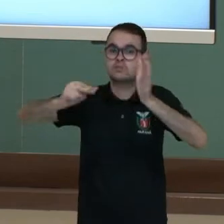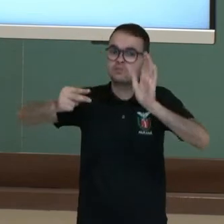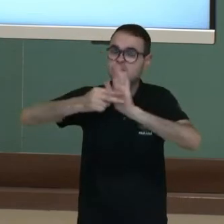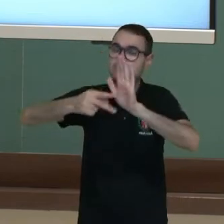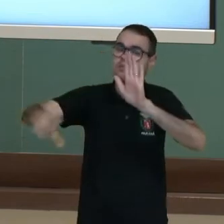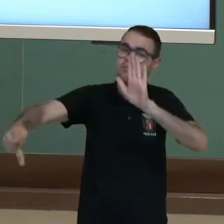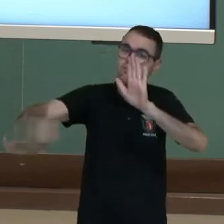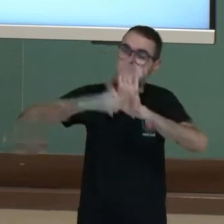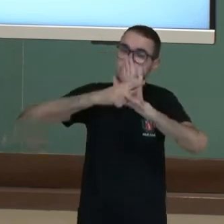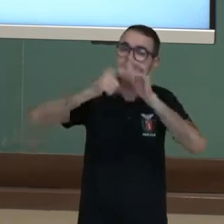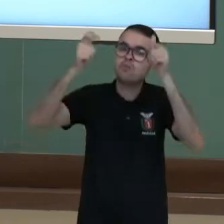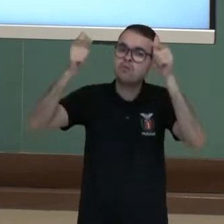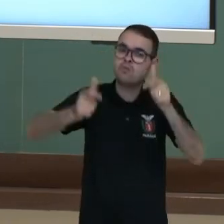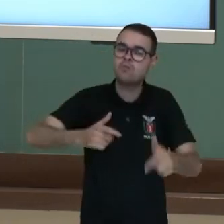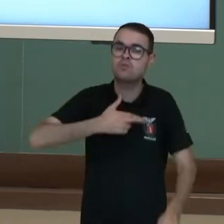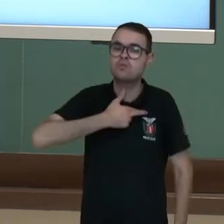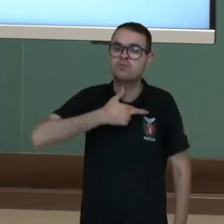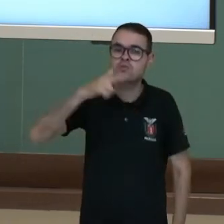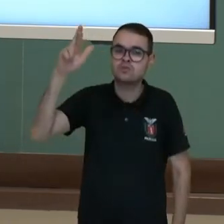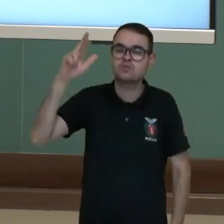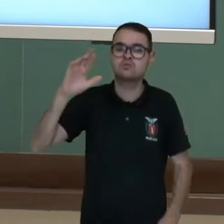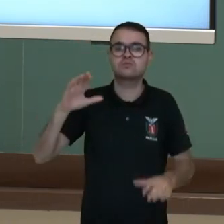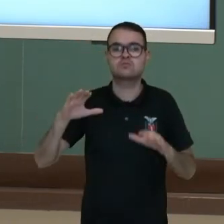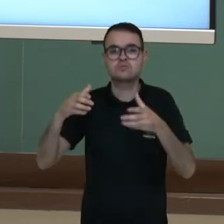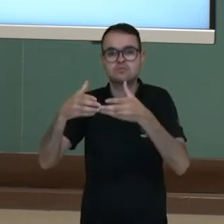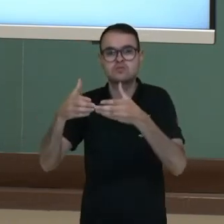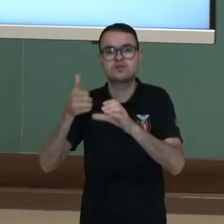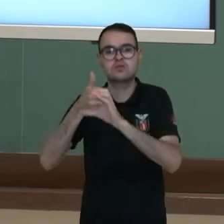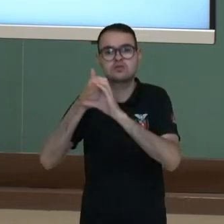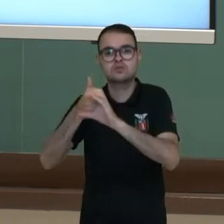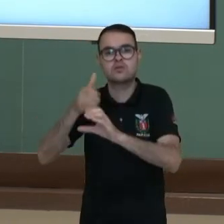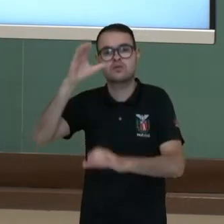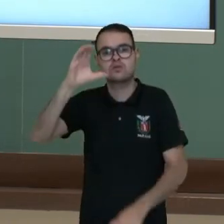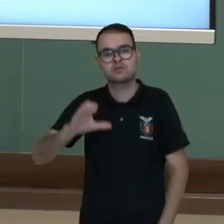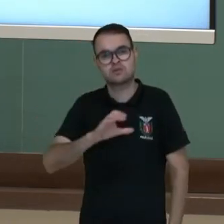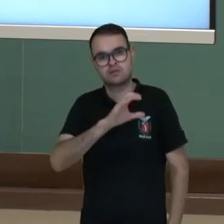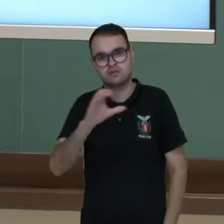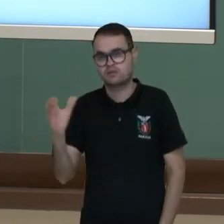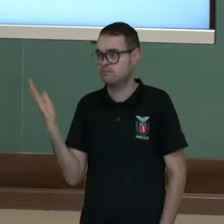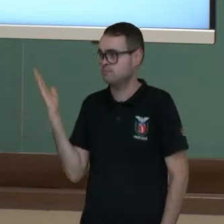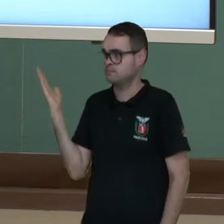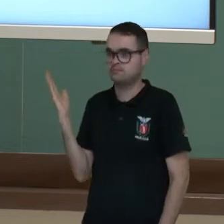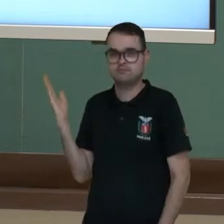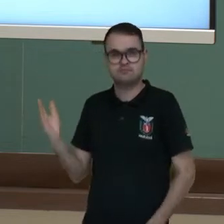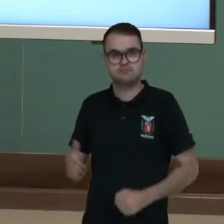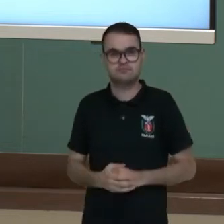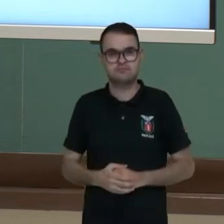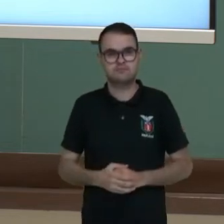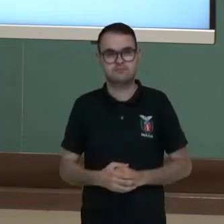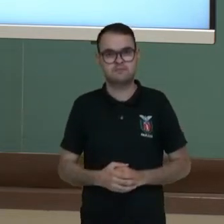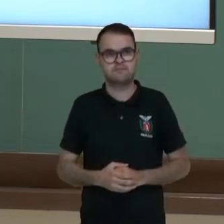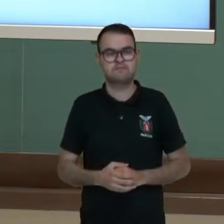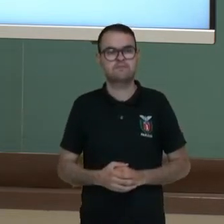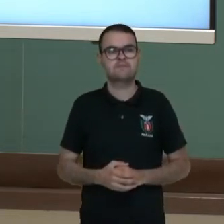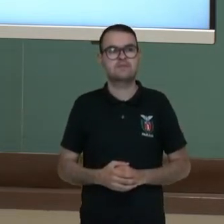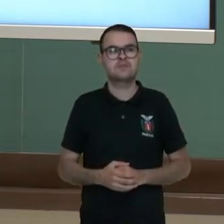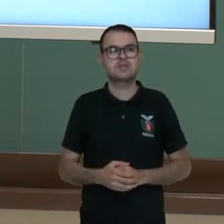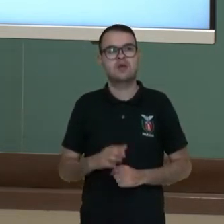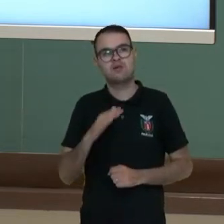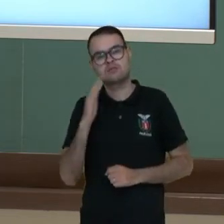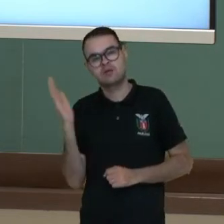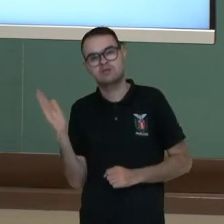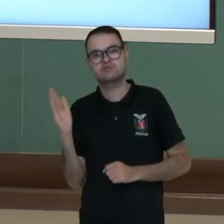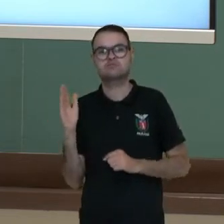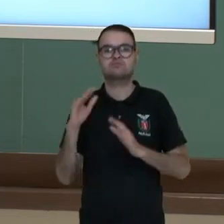de espaço religioso da comunidade cristã católica, A gente não tem mais a construção aqui ao lado da